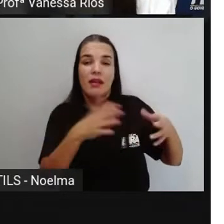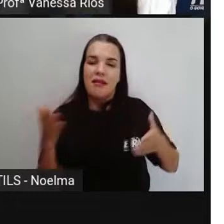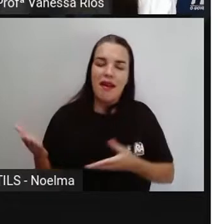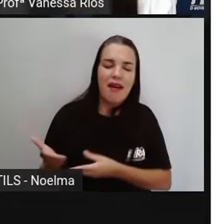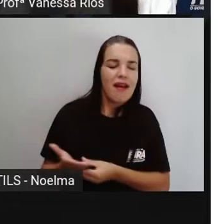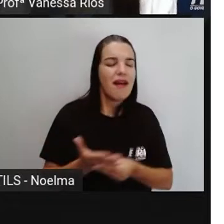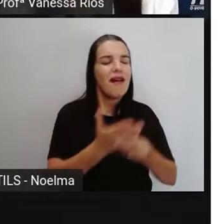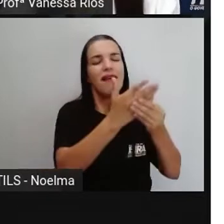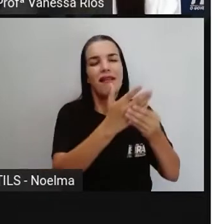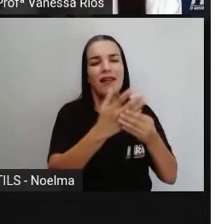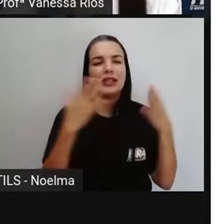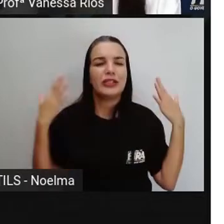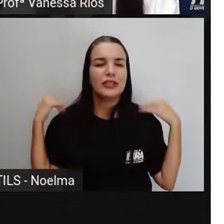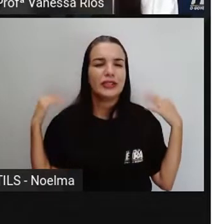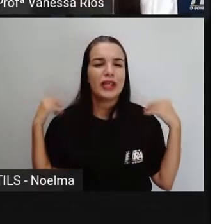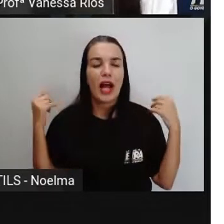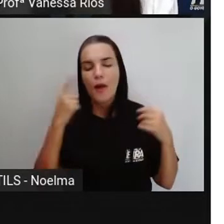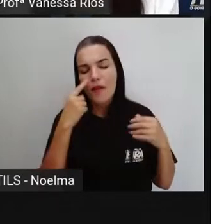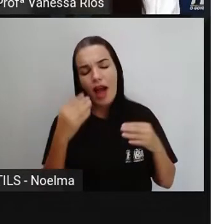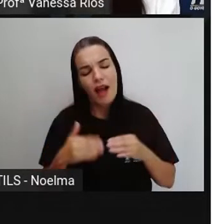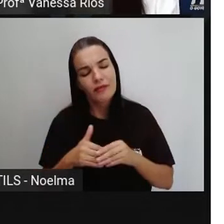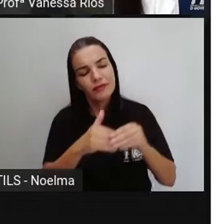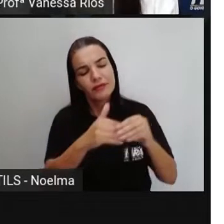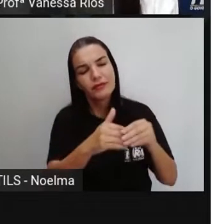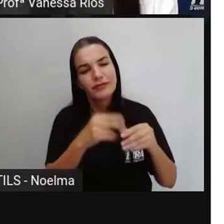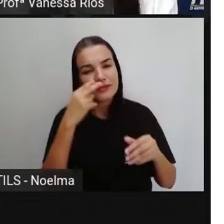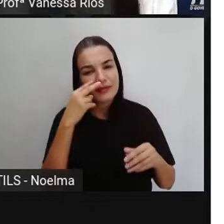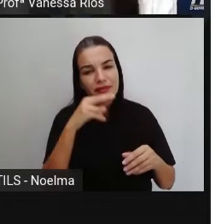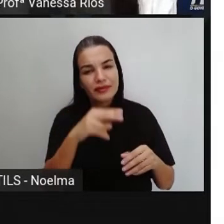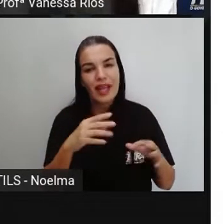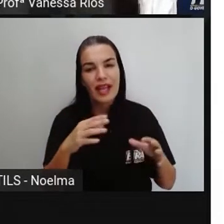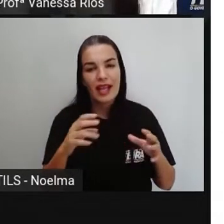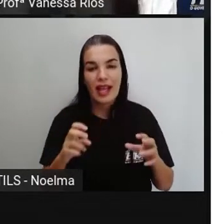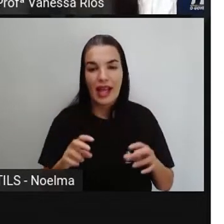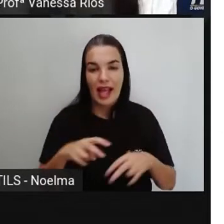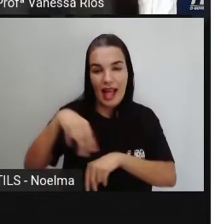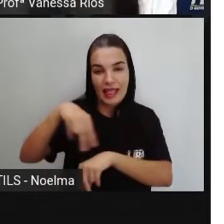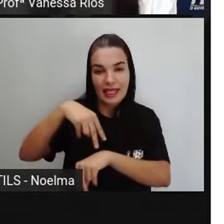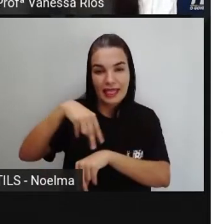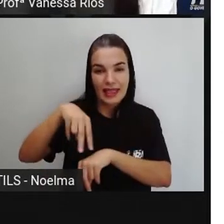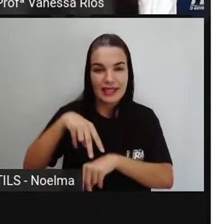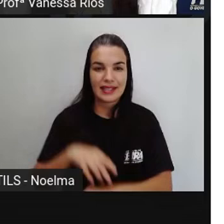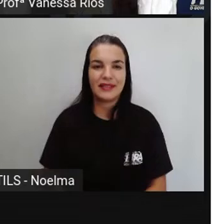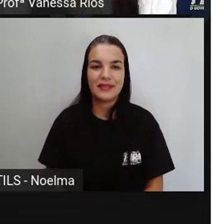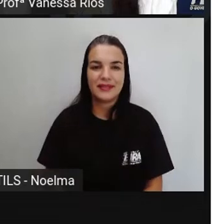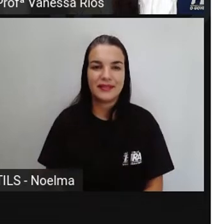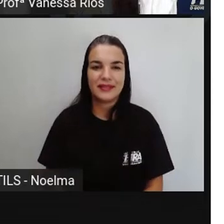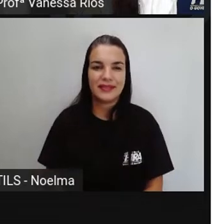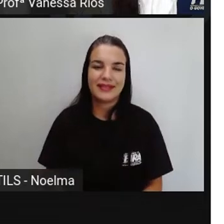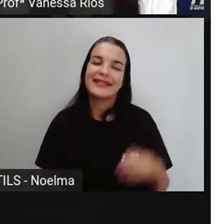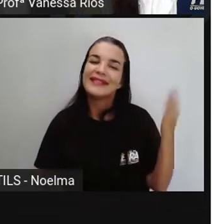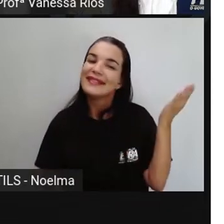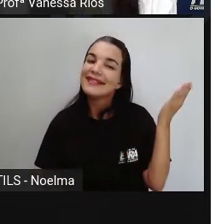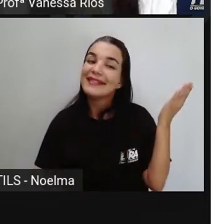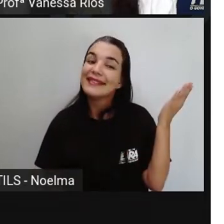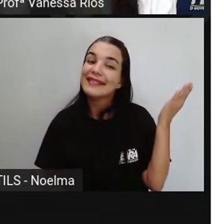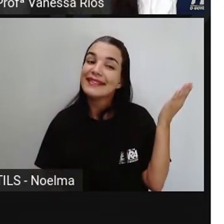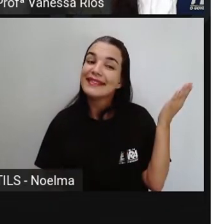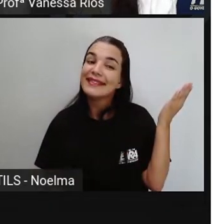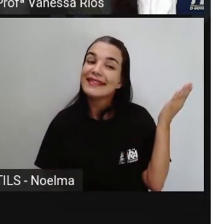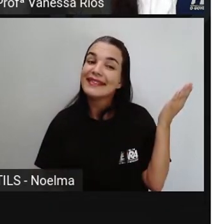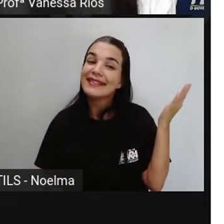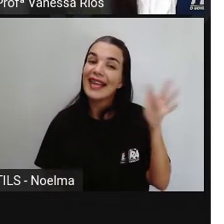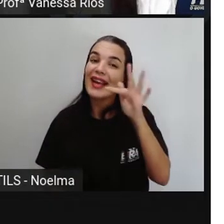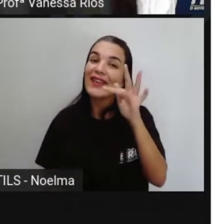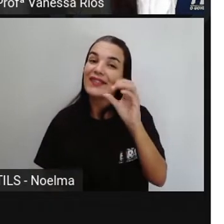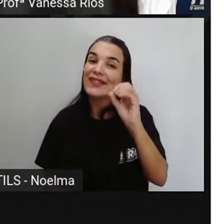elaborada, né, com campeonatos e outras situações. E aí a gente não pode deixar